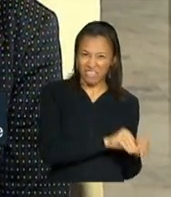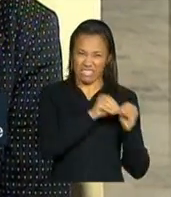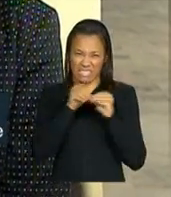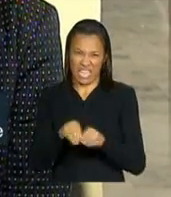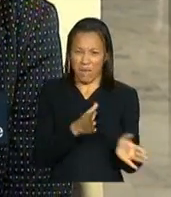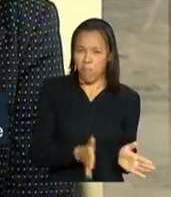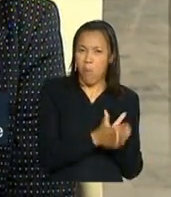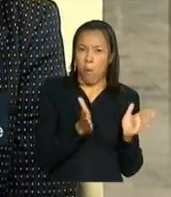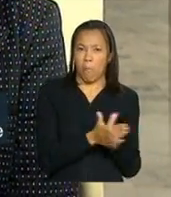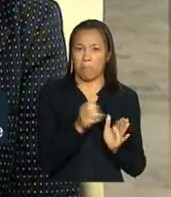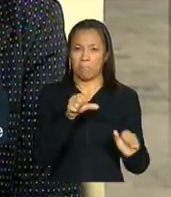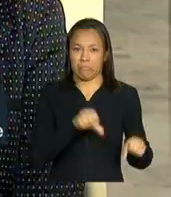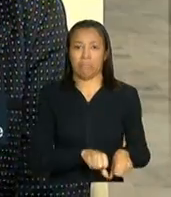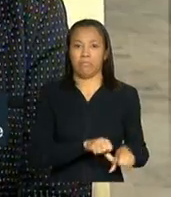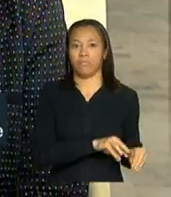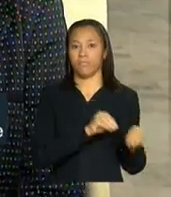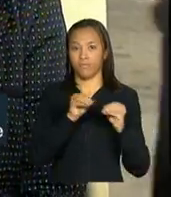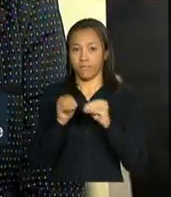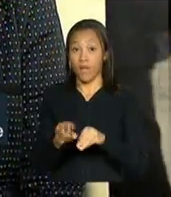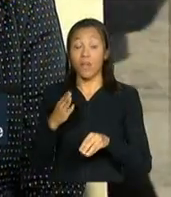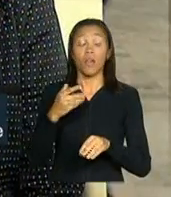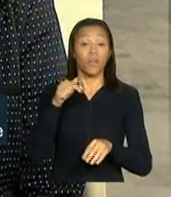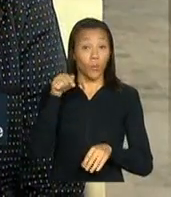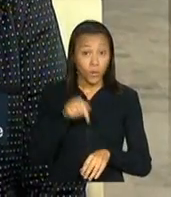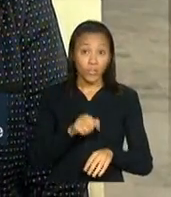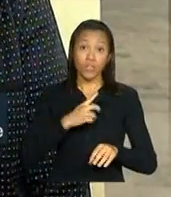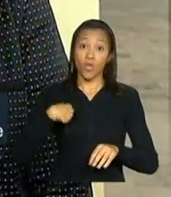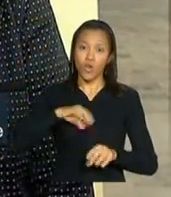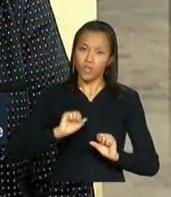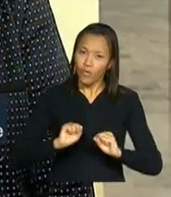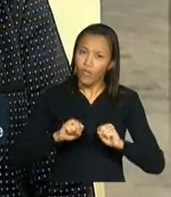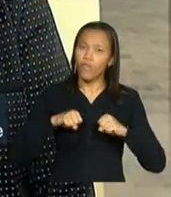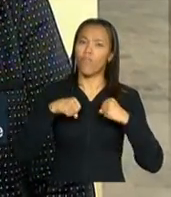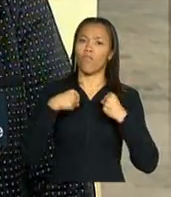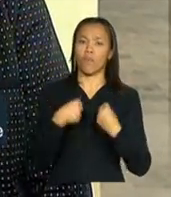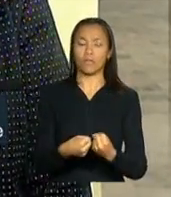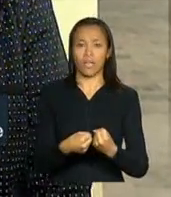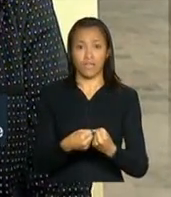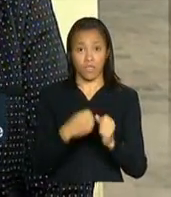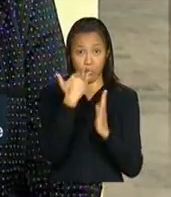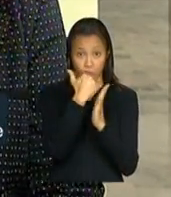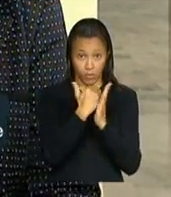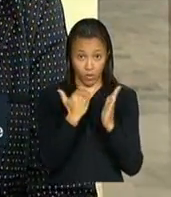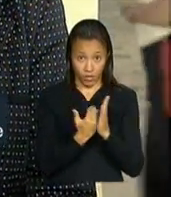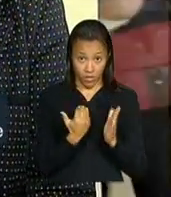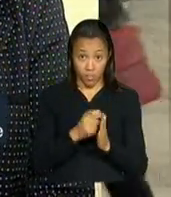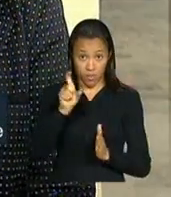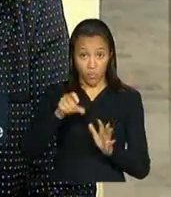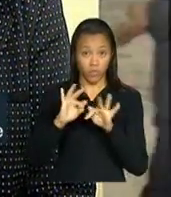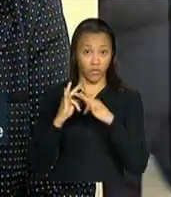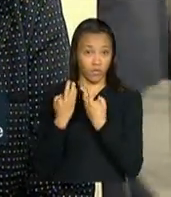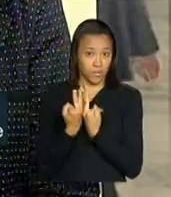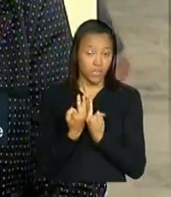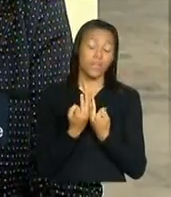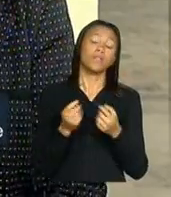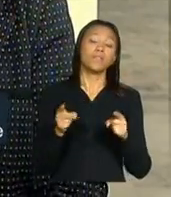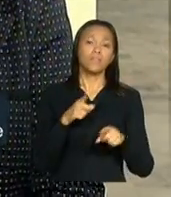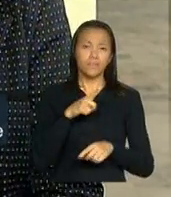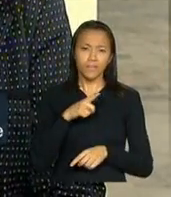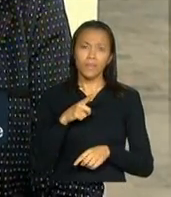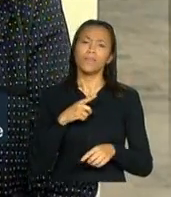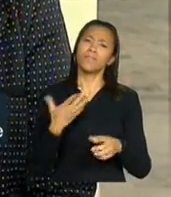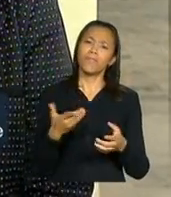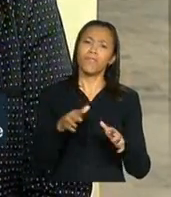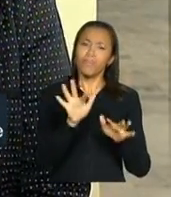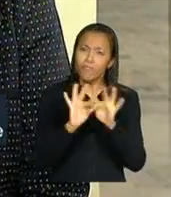pobreza com isso nós fortalecemos a rede do Bolsa Família então não só as pessoas têm direito a receber renda como são